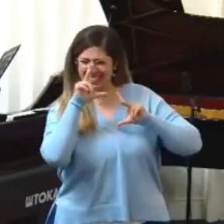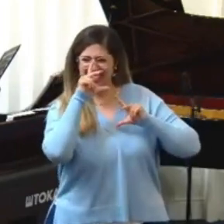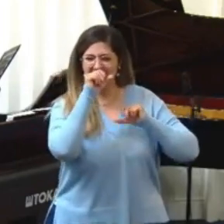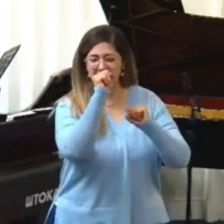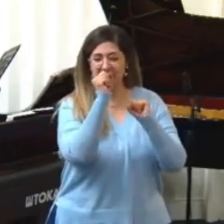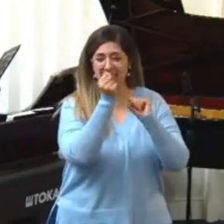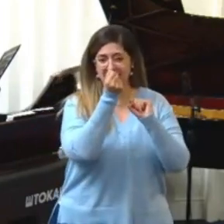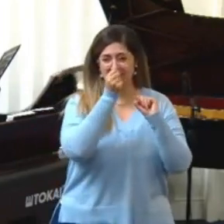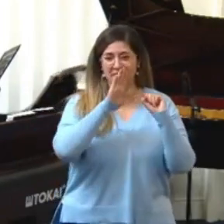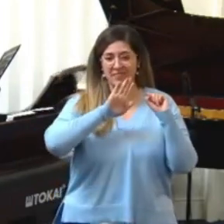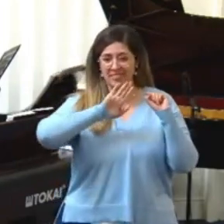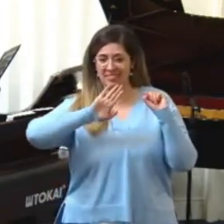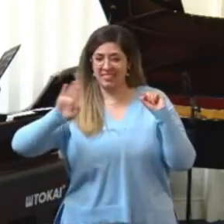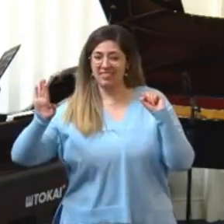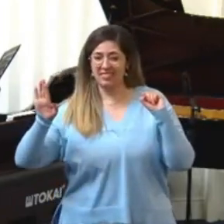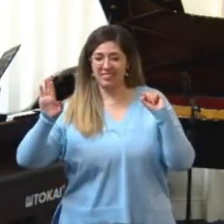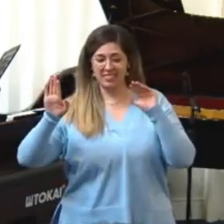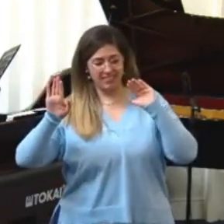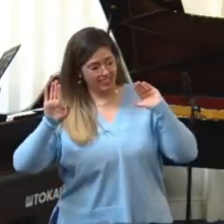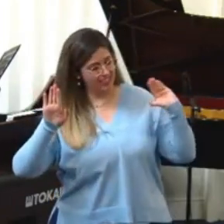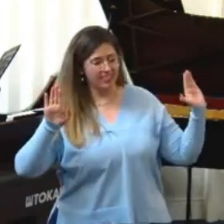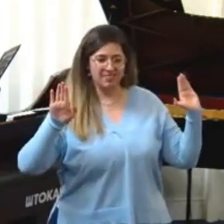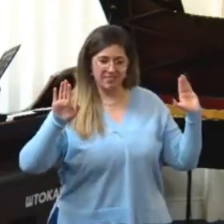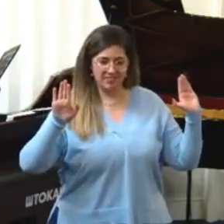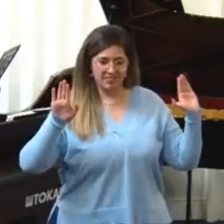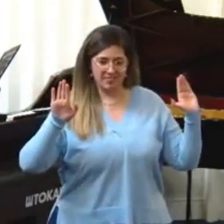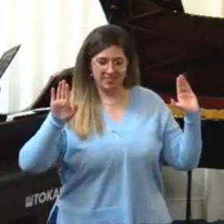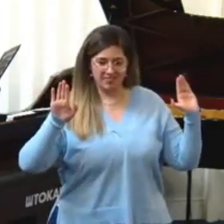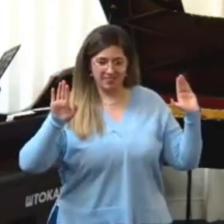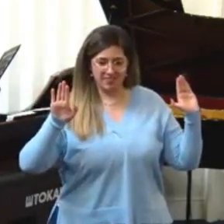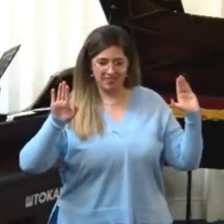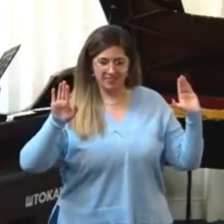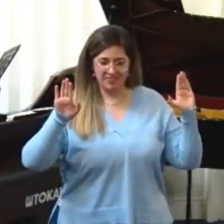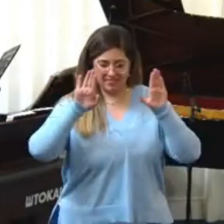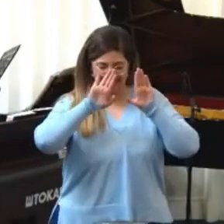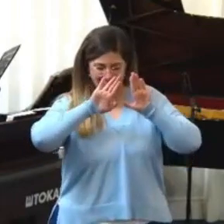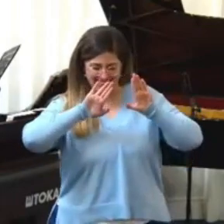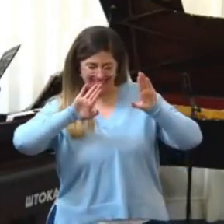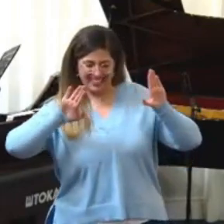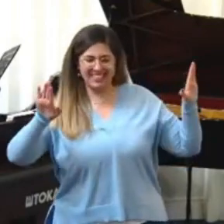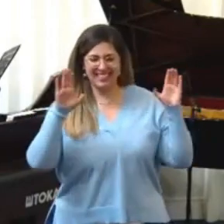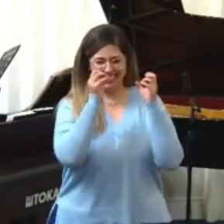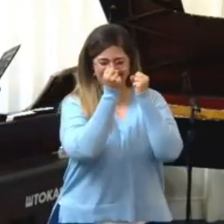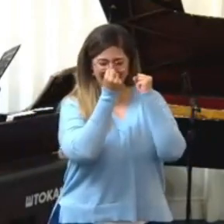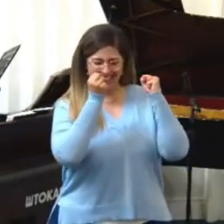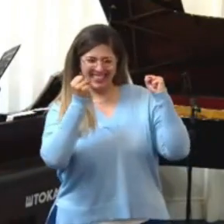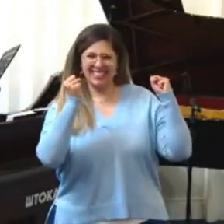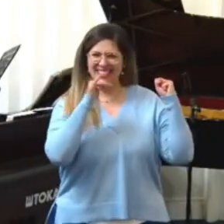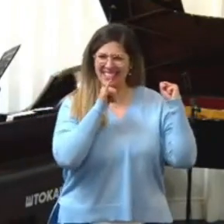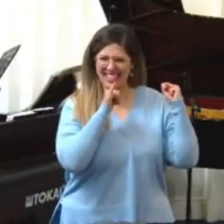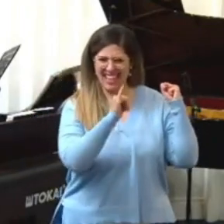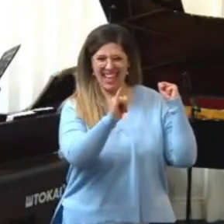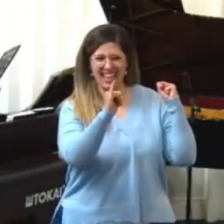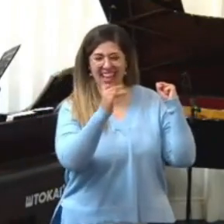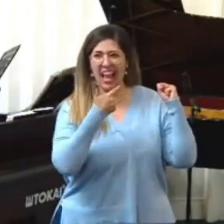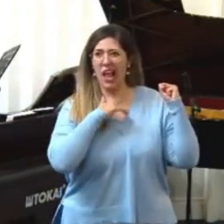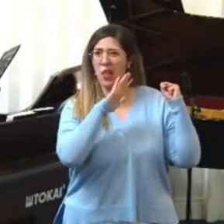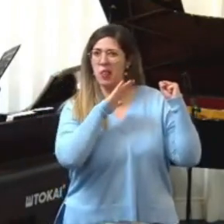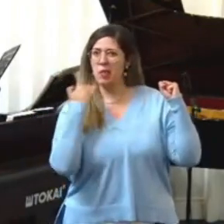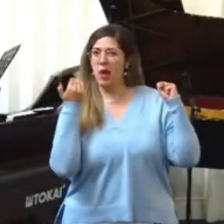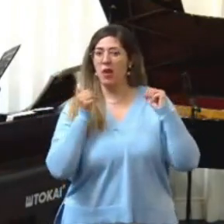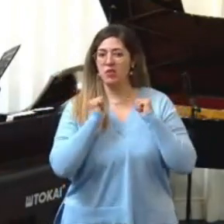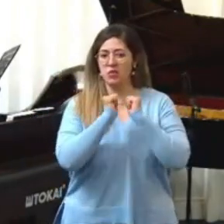elas, com a mão direita em uma e com a esquerda na outra. E disse: que eu morra com